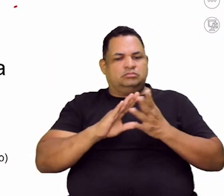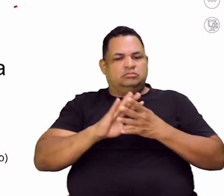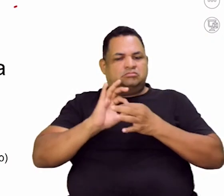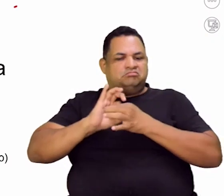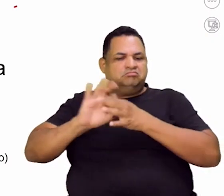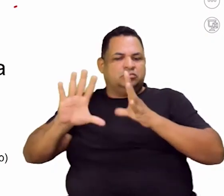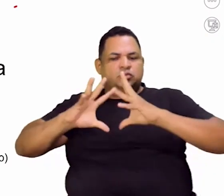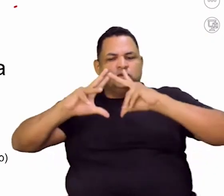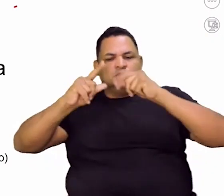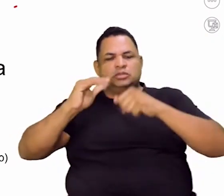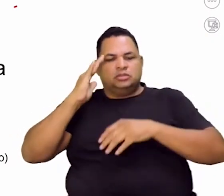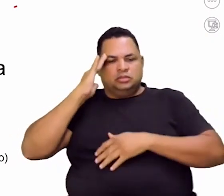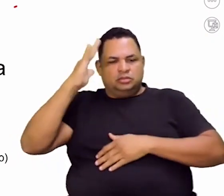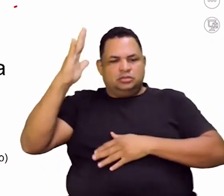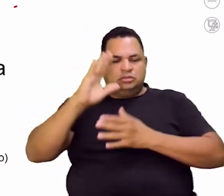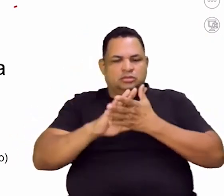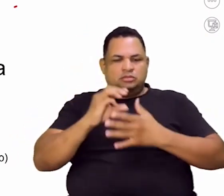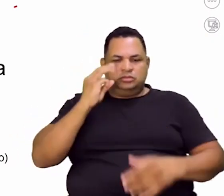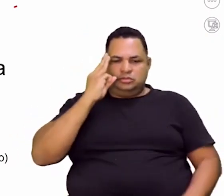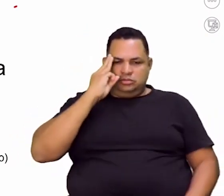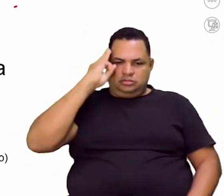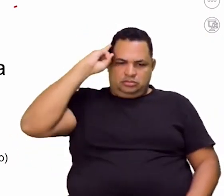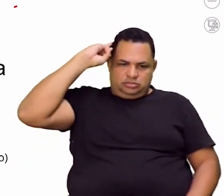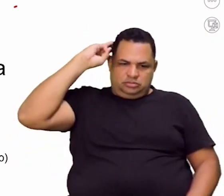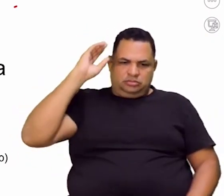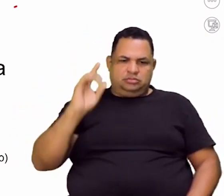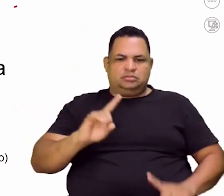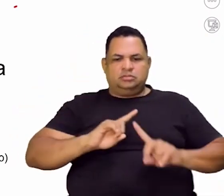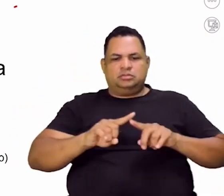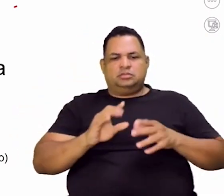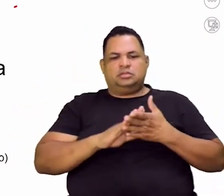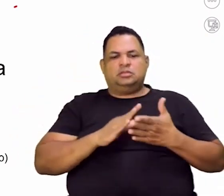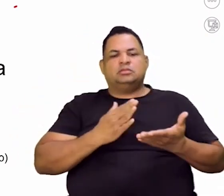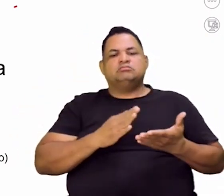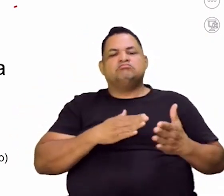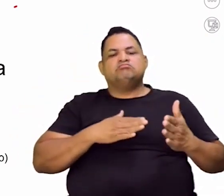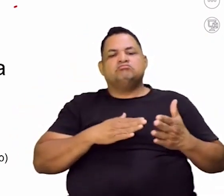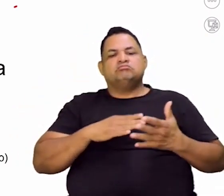abandonar totalmente, né, a teoria newtoniana, mas